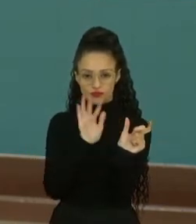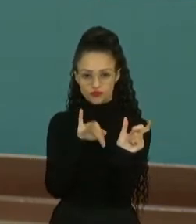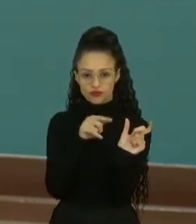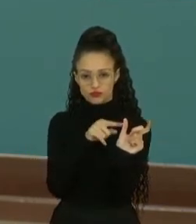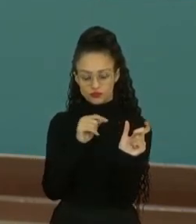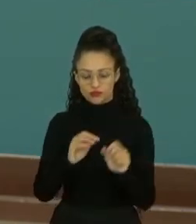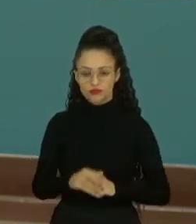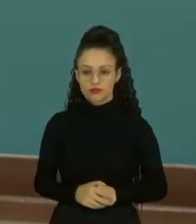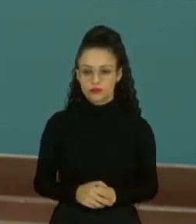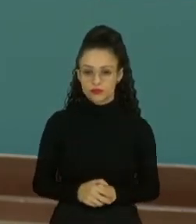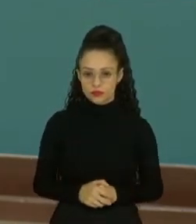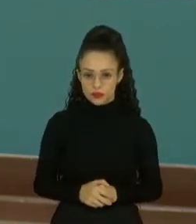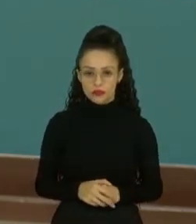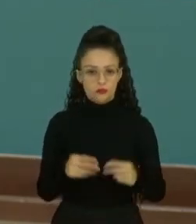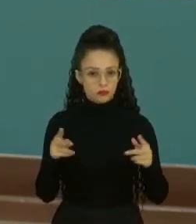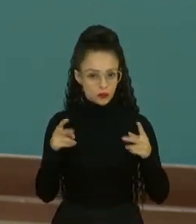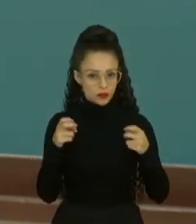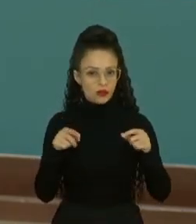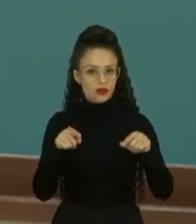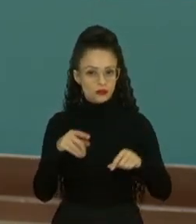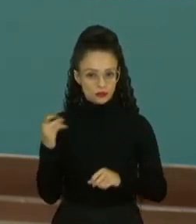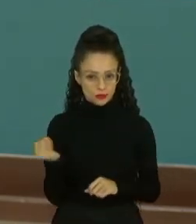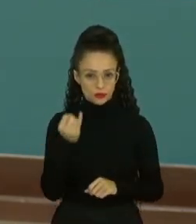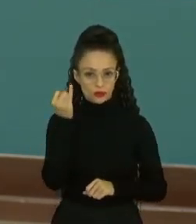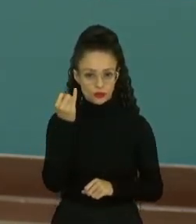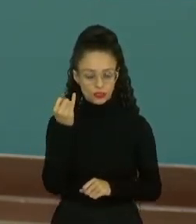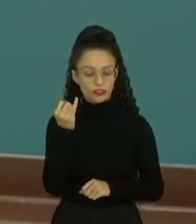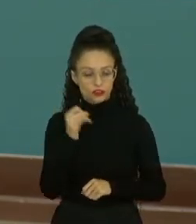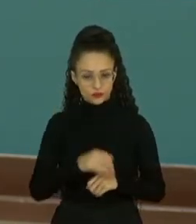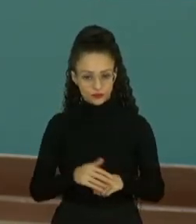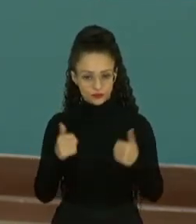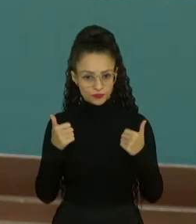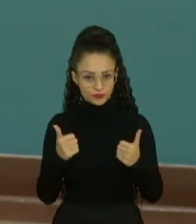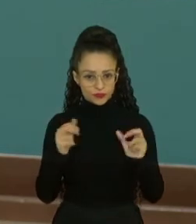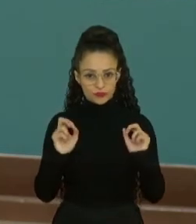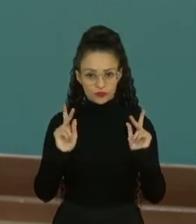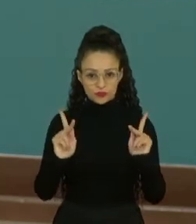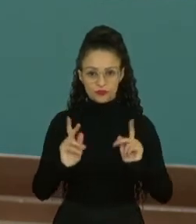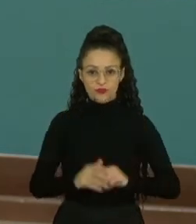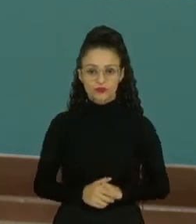no futuro. E eu tenho que observar isso com cuidado, beleza?